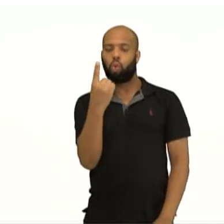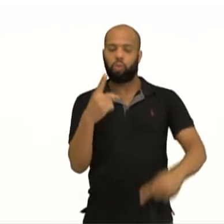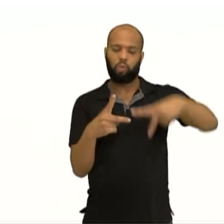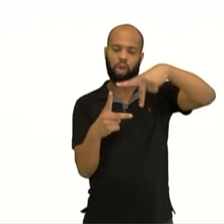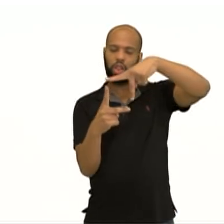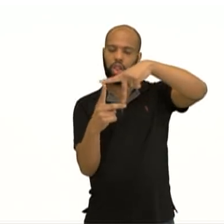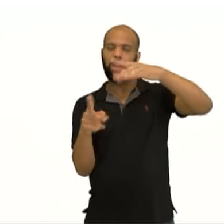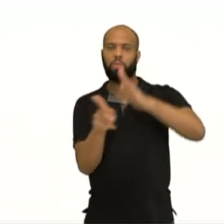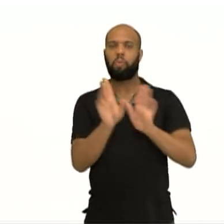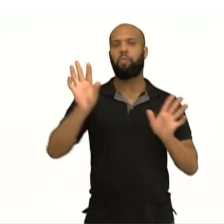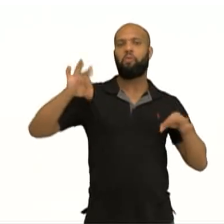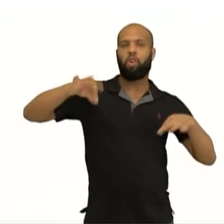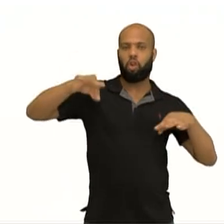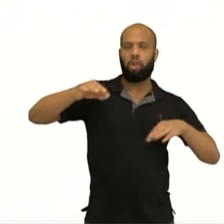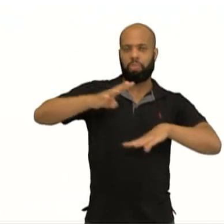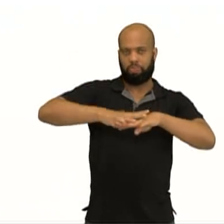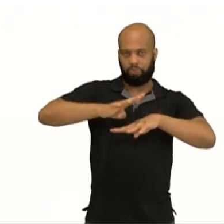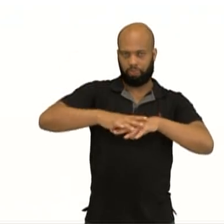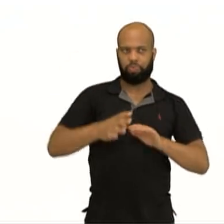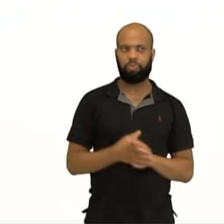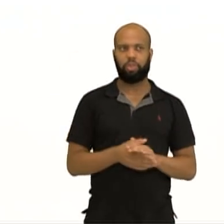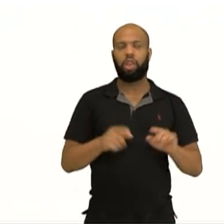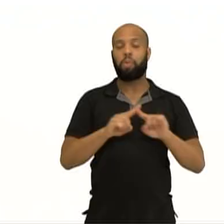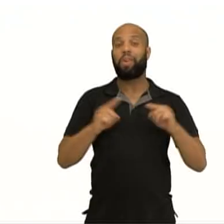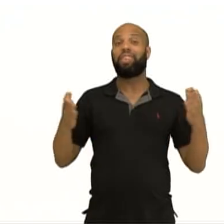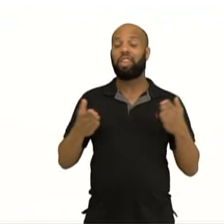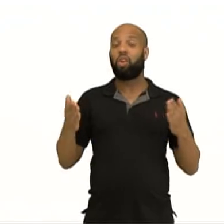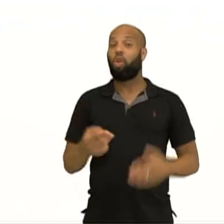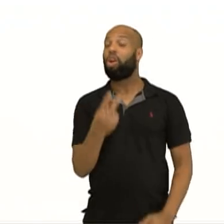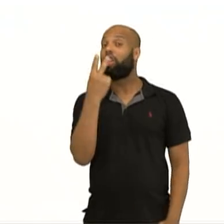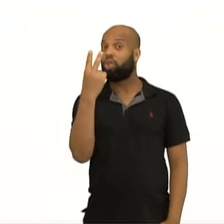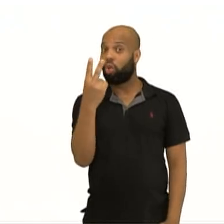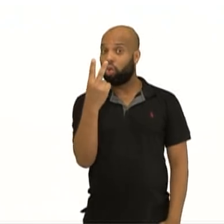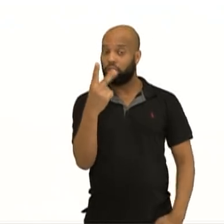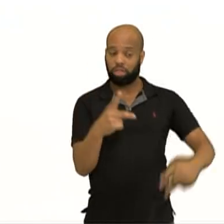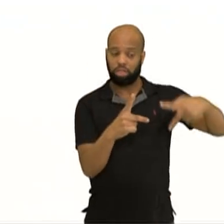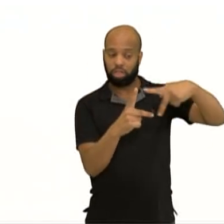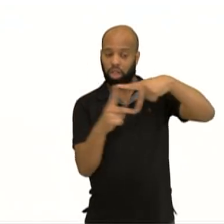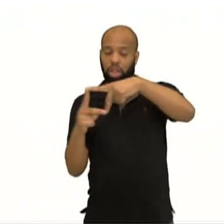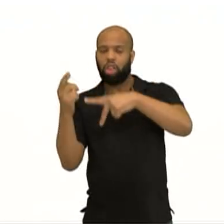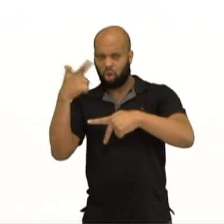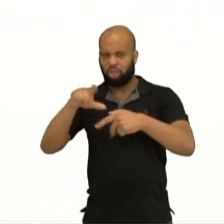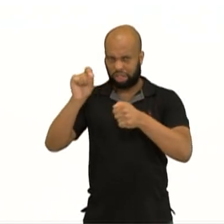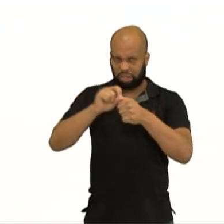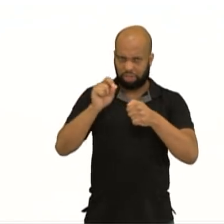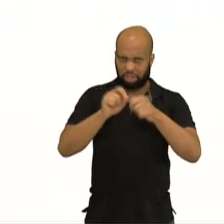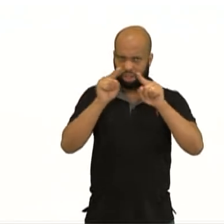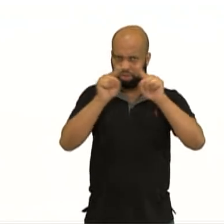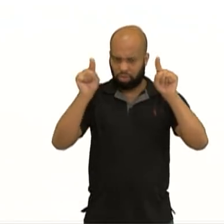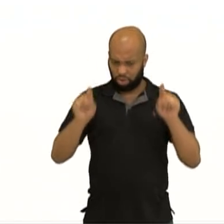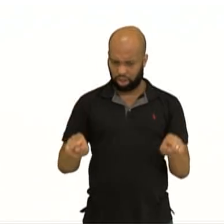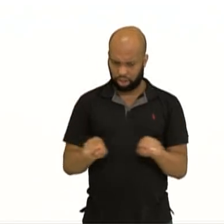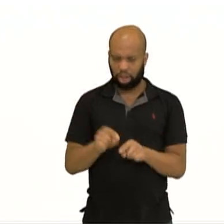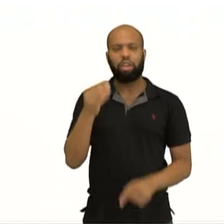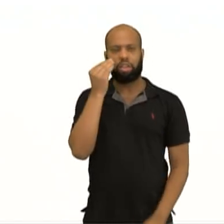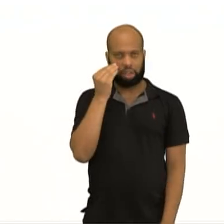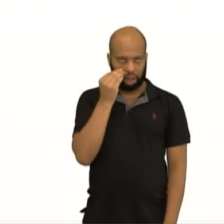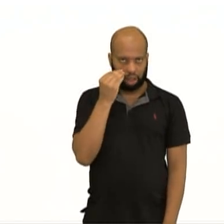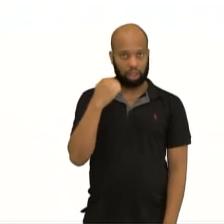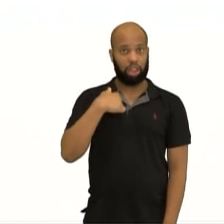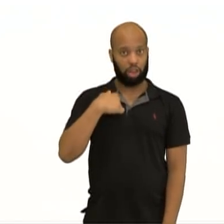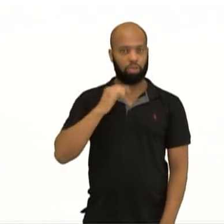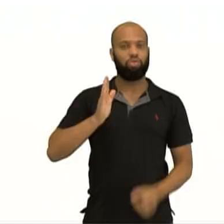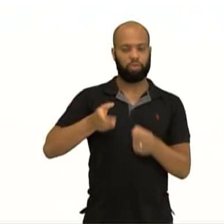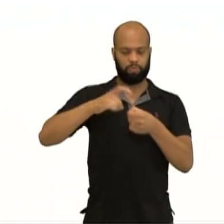da folha quadriculada. Mas e 2 quadradinhos? Eu consigo fazer quadrado? Será? Tentem que a gente já volta.